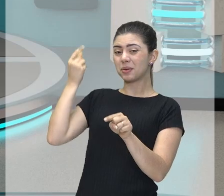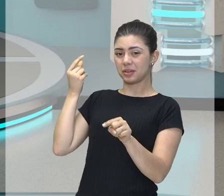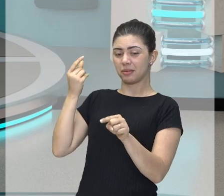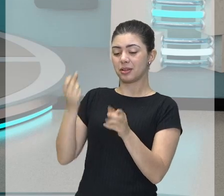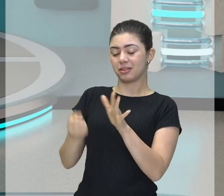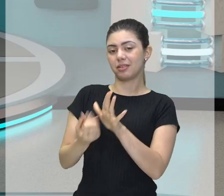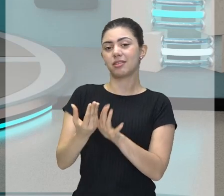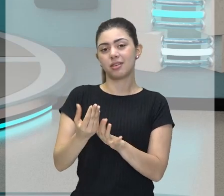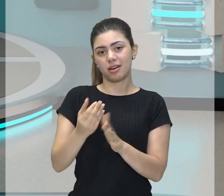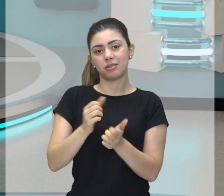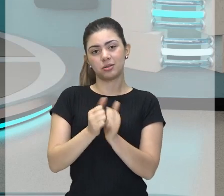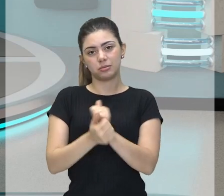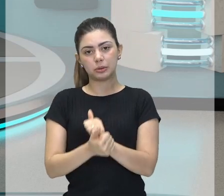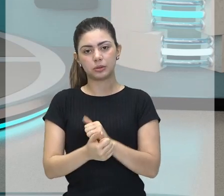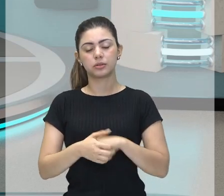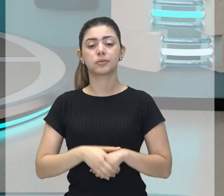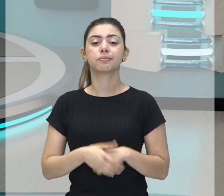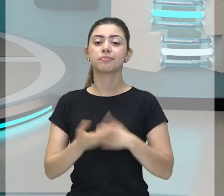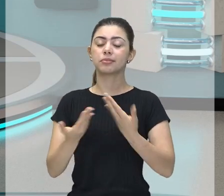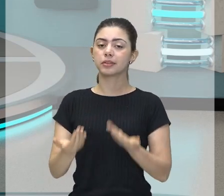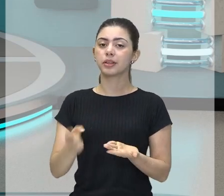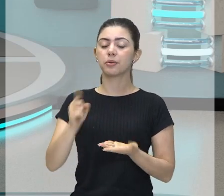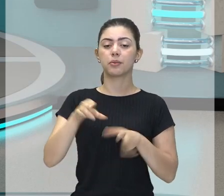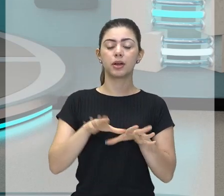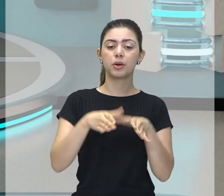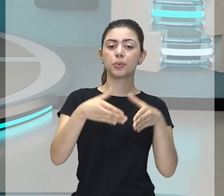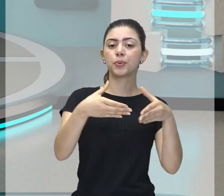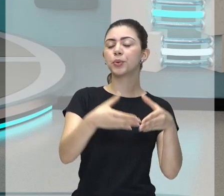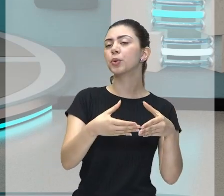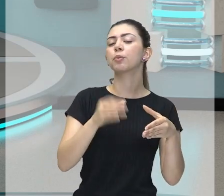e compõem esse conjunto